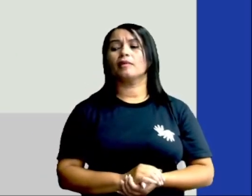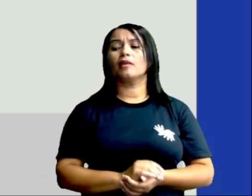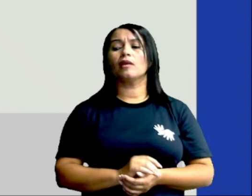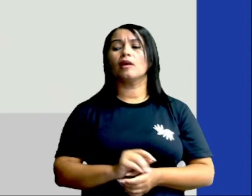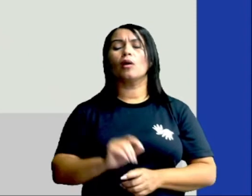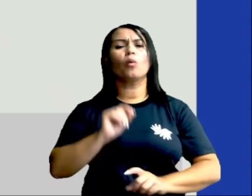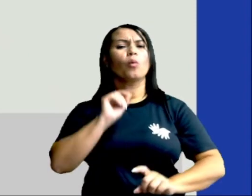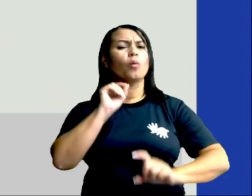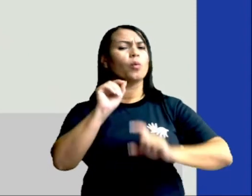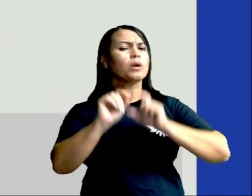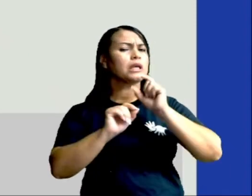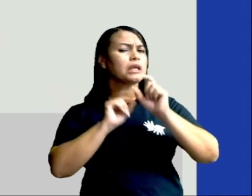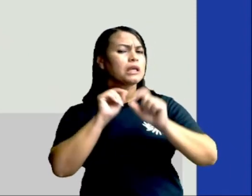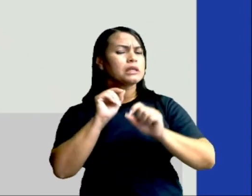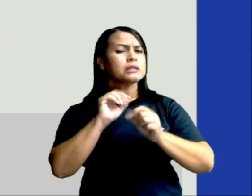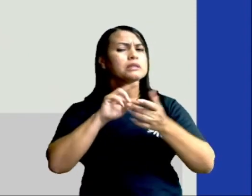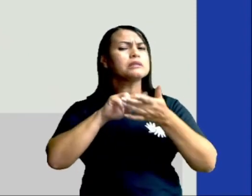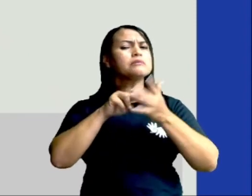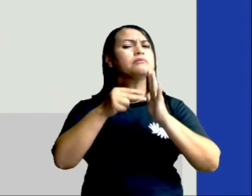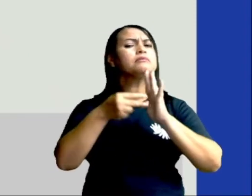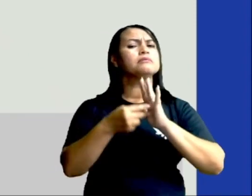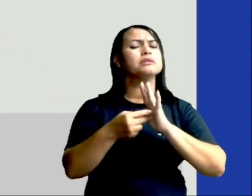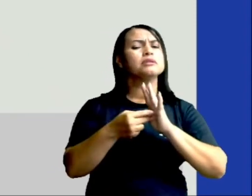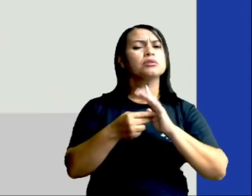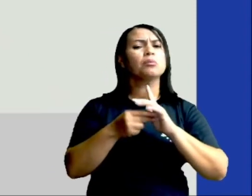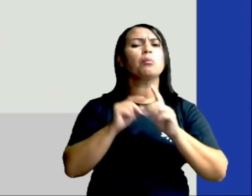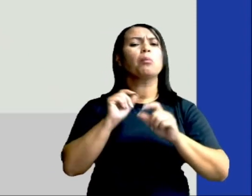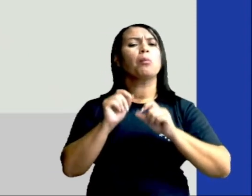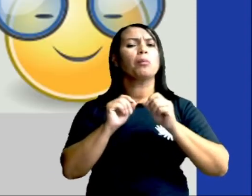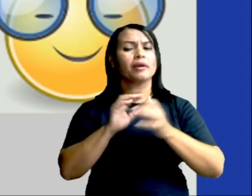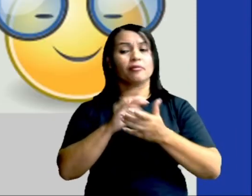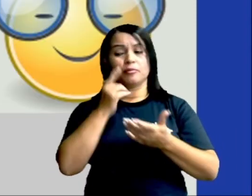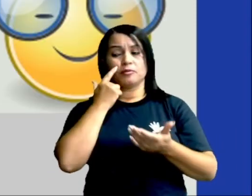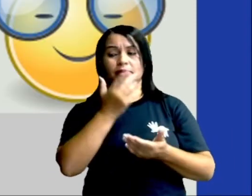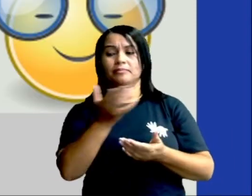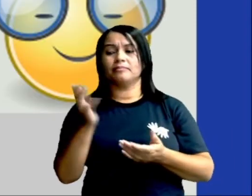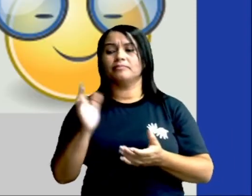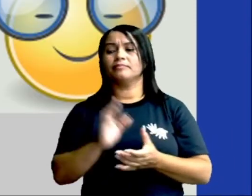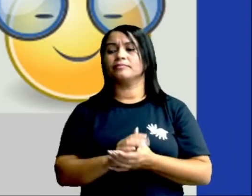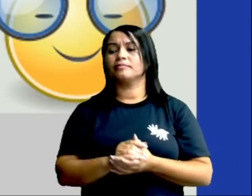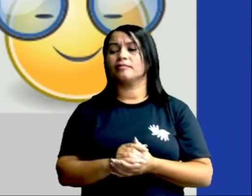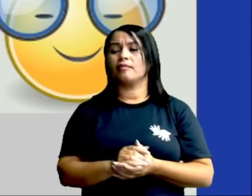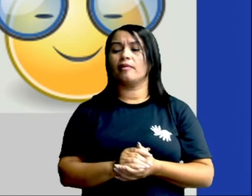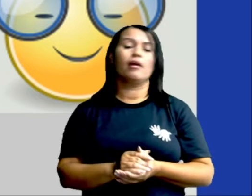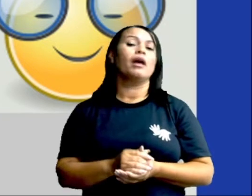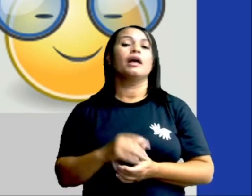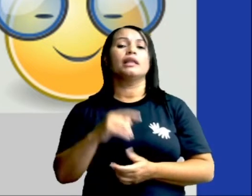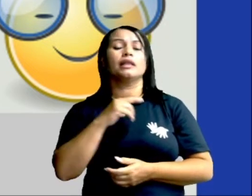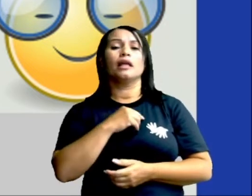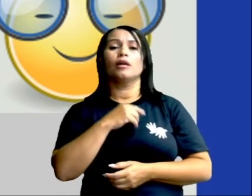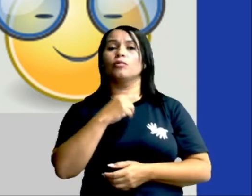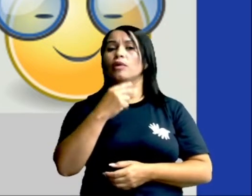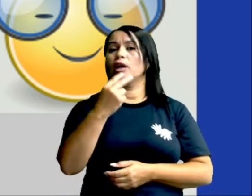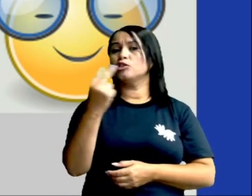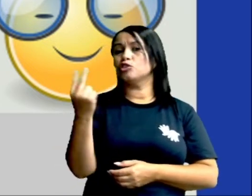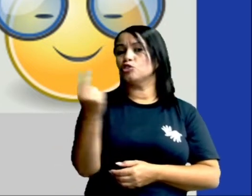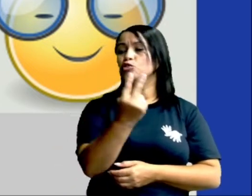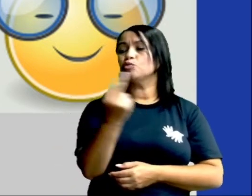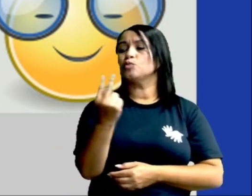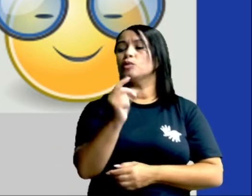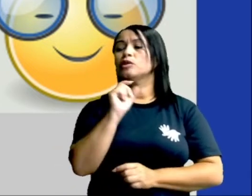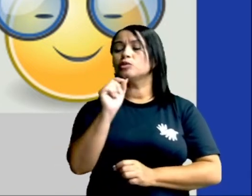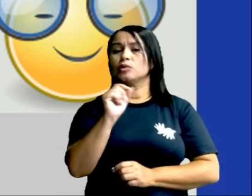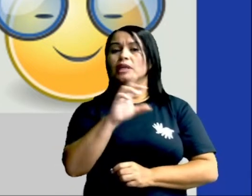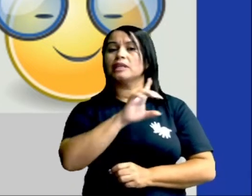O que isso quer dizer? Hein, pessoal? Vamos ver? Dizemos que duas grandezas